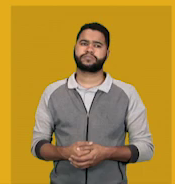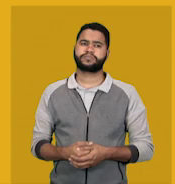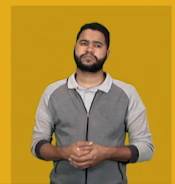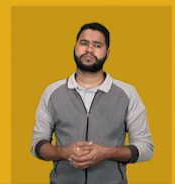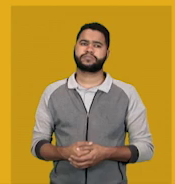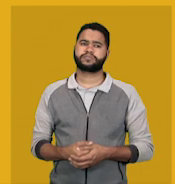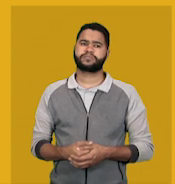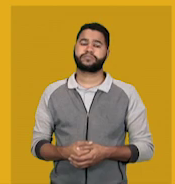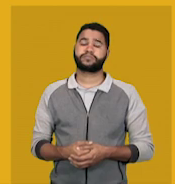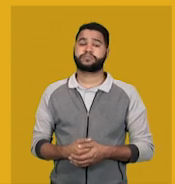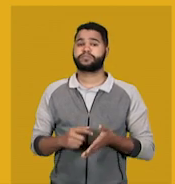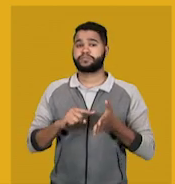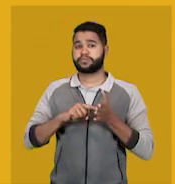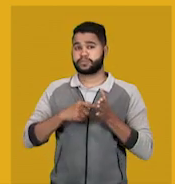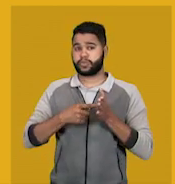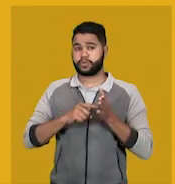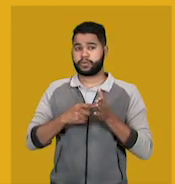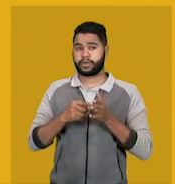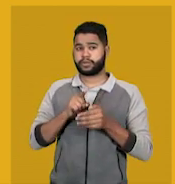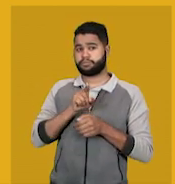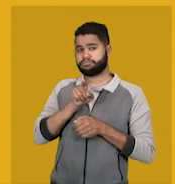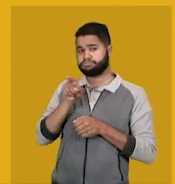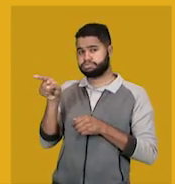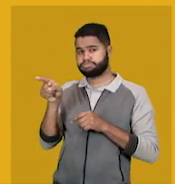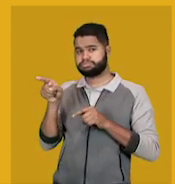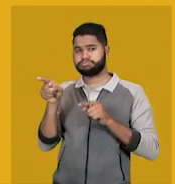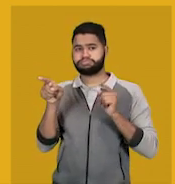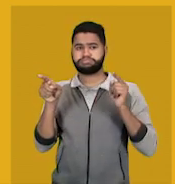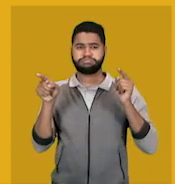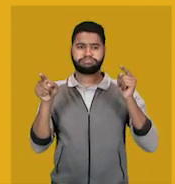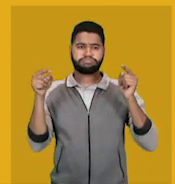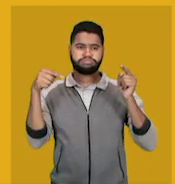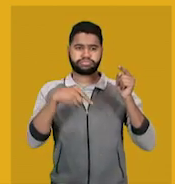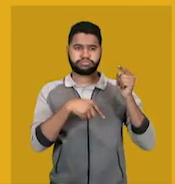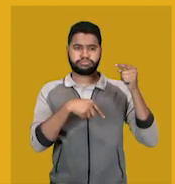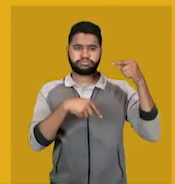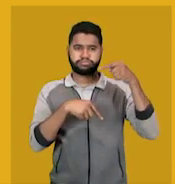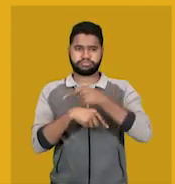Aí eu faço a multiplicação cruzada. Então vou passar para cá.